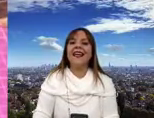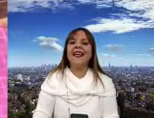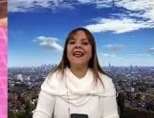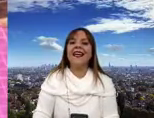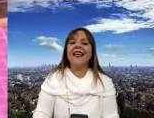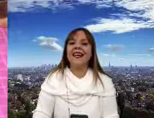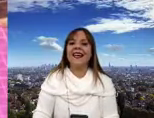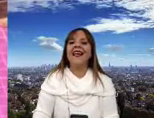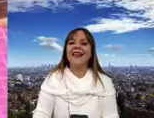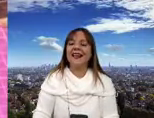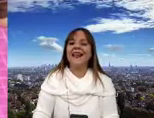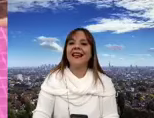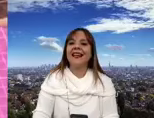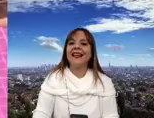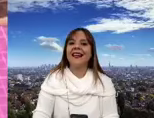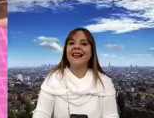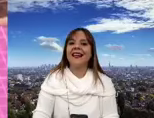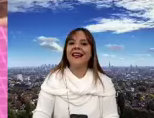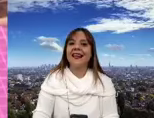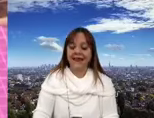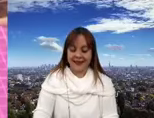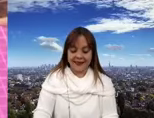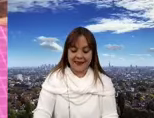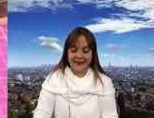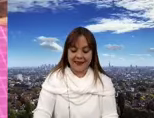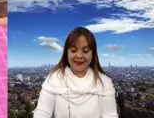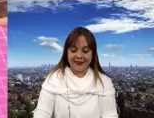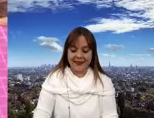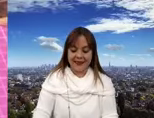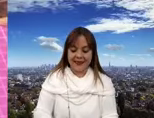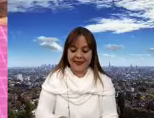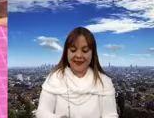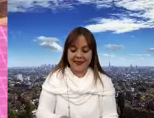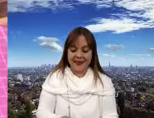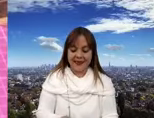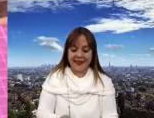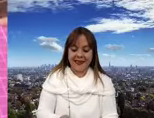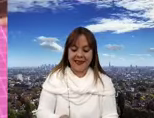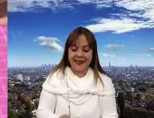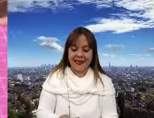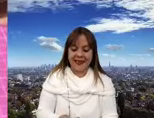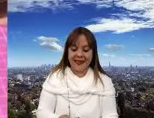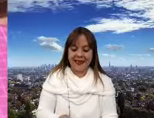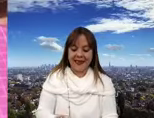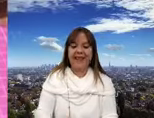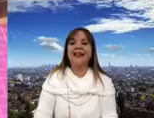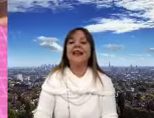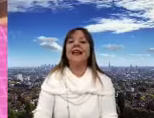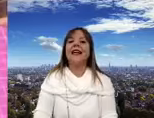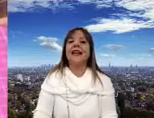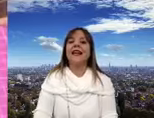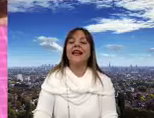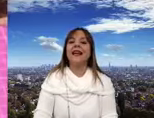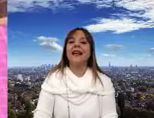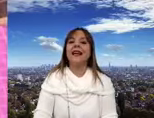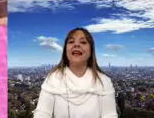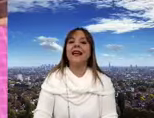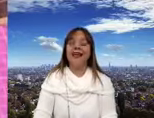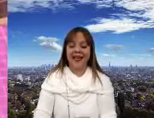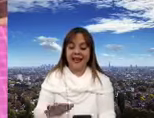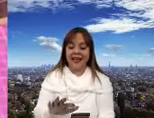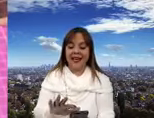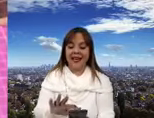fitinha com essa rodelinha acrílica, ó, se quiser colar na parede, ou eu fiz uma base assim também para ele ser de mesa, ó, que